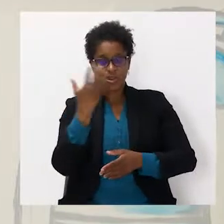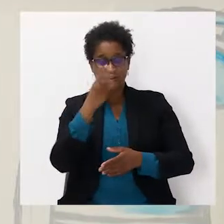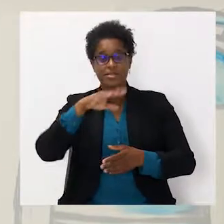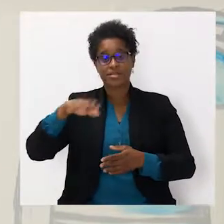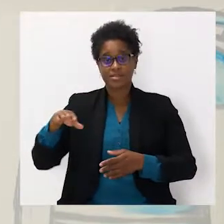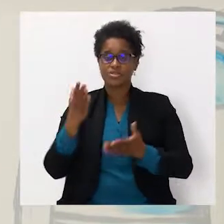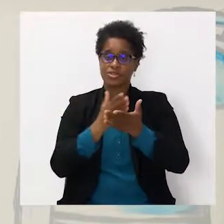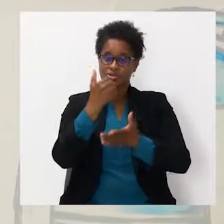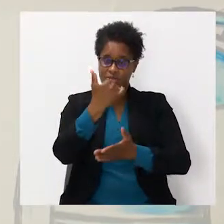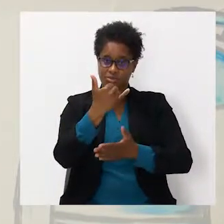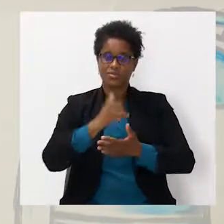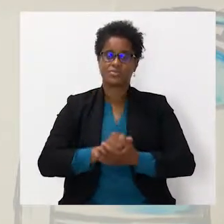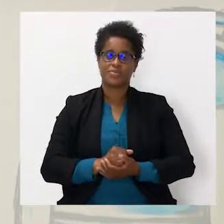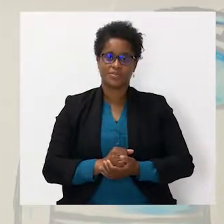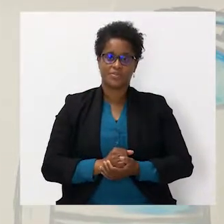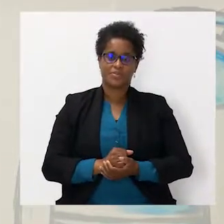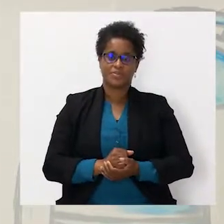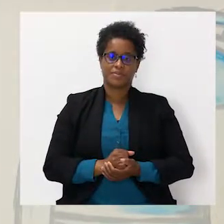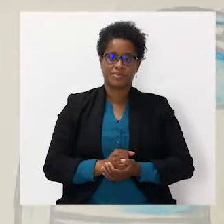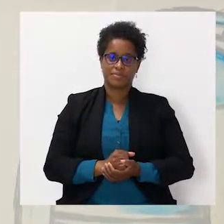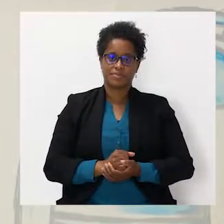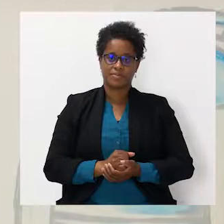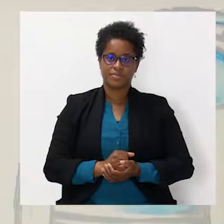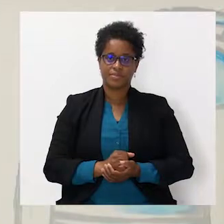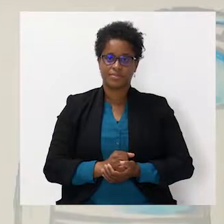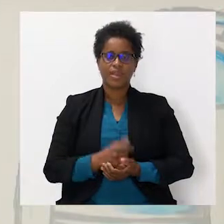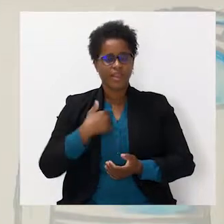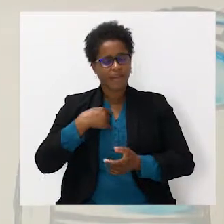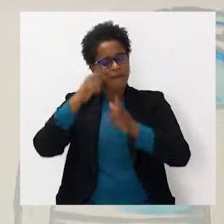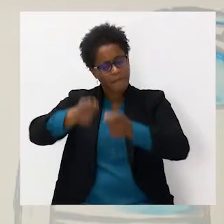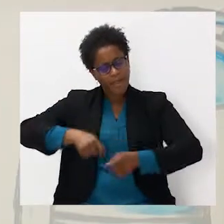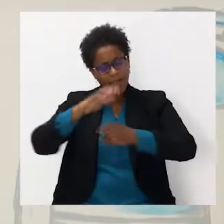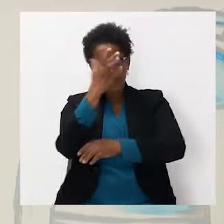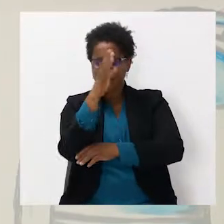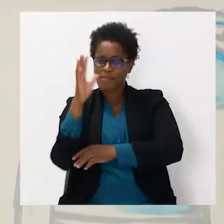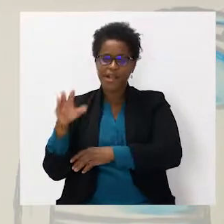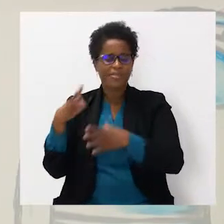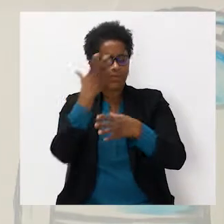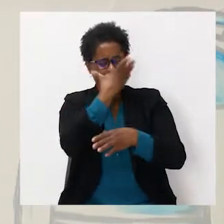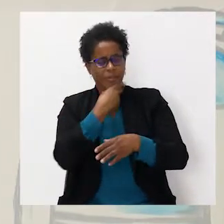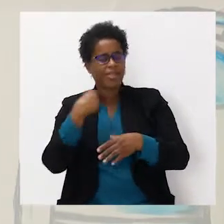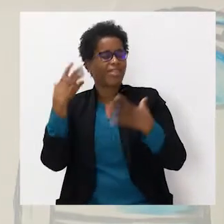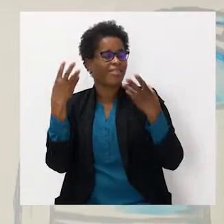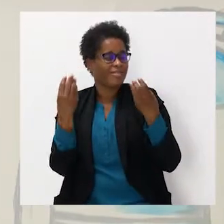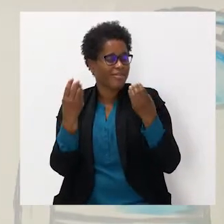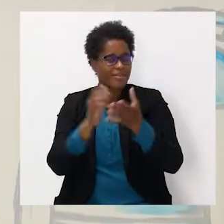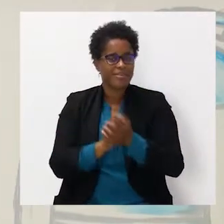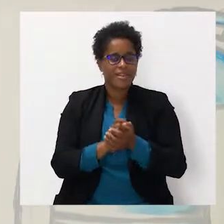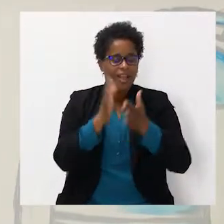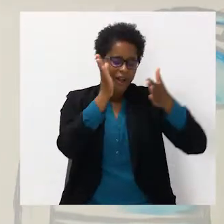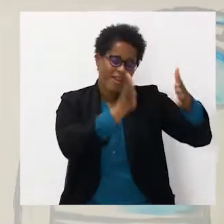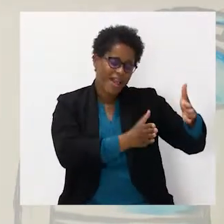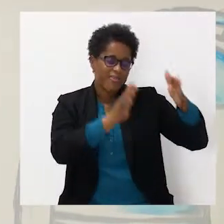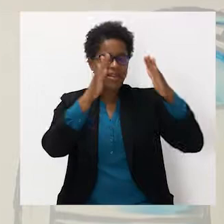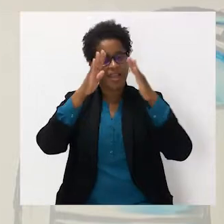Integradas do segundo ano. Plantei uma árvore tão linda, ao lado